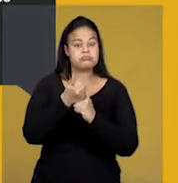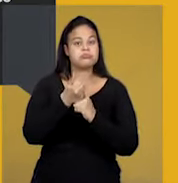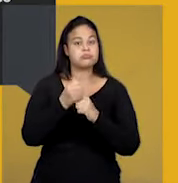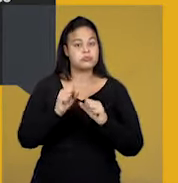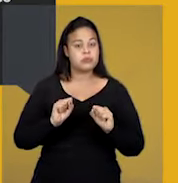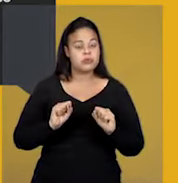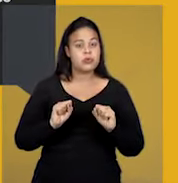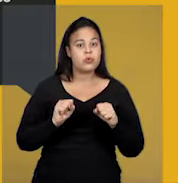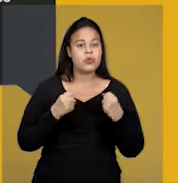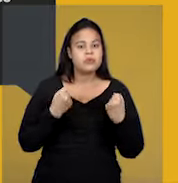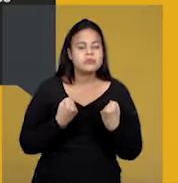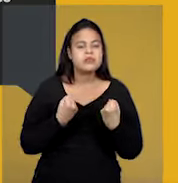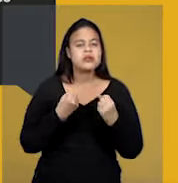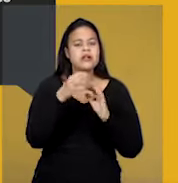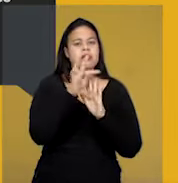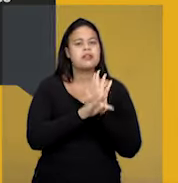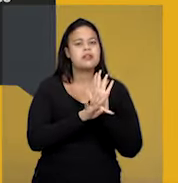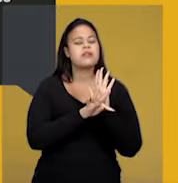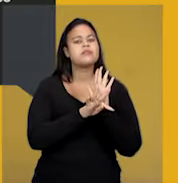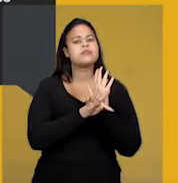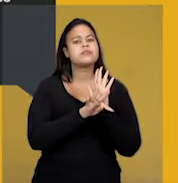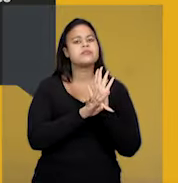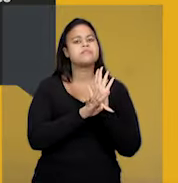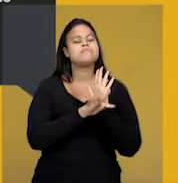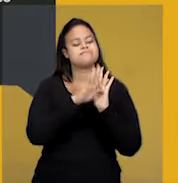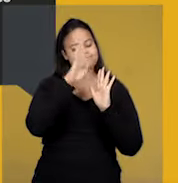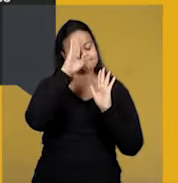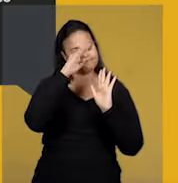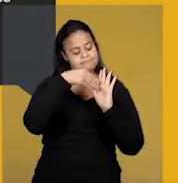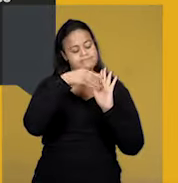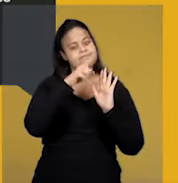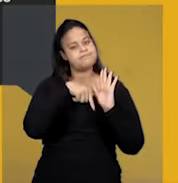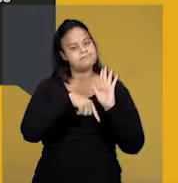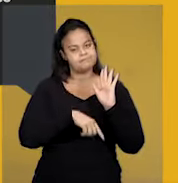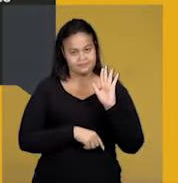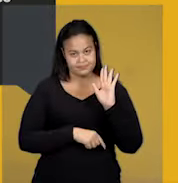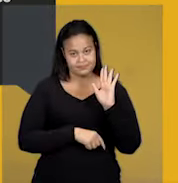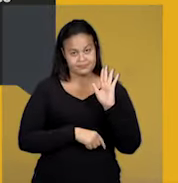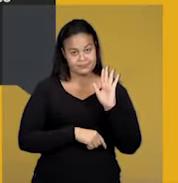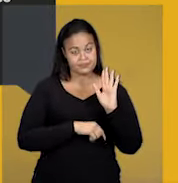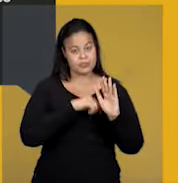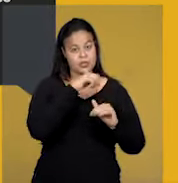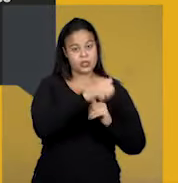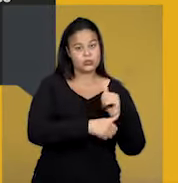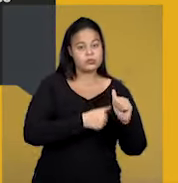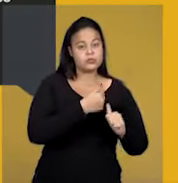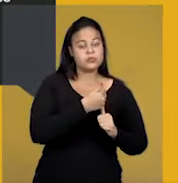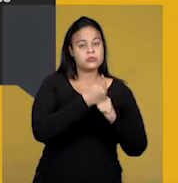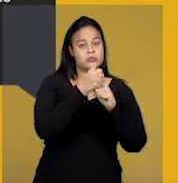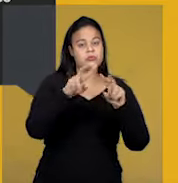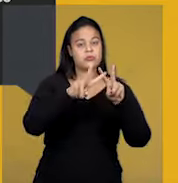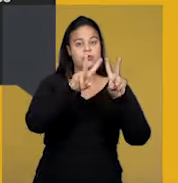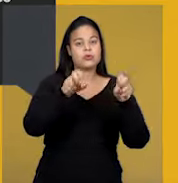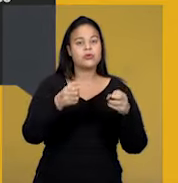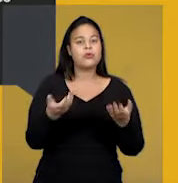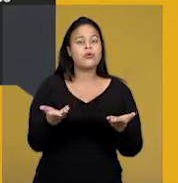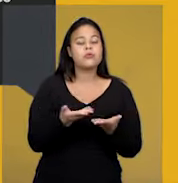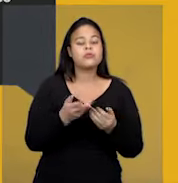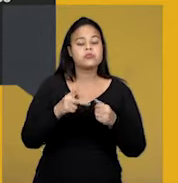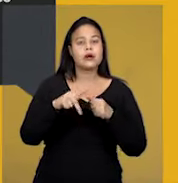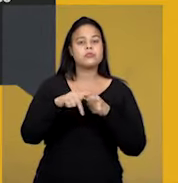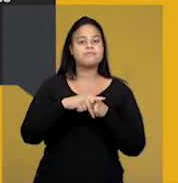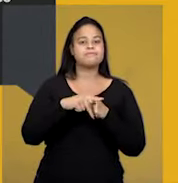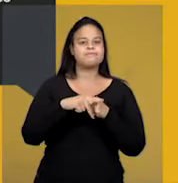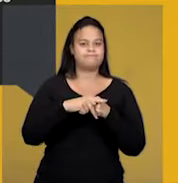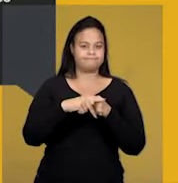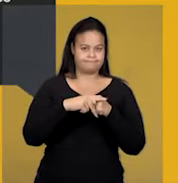do texto é fundamental. As substituições de que vamos tratar hoje serão as